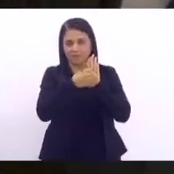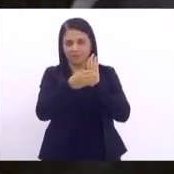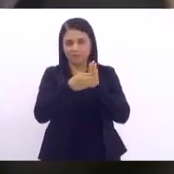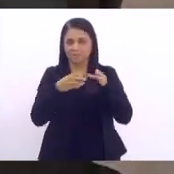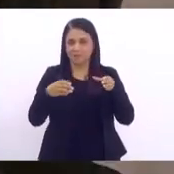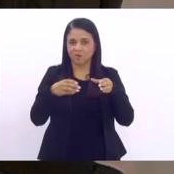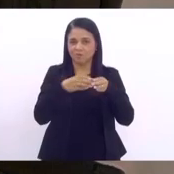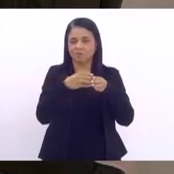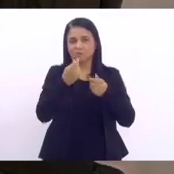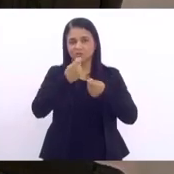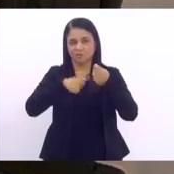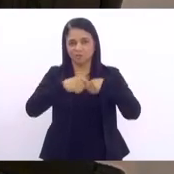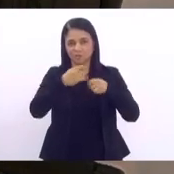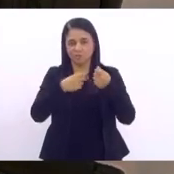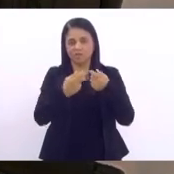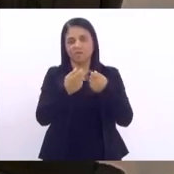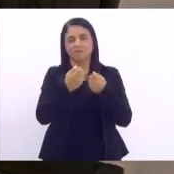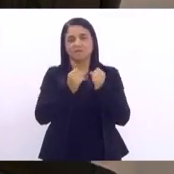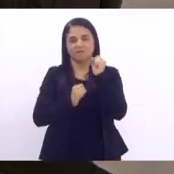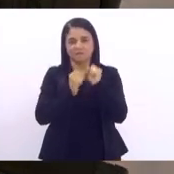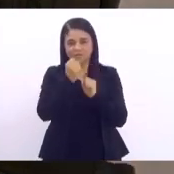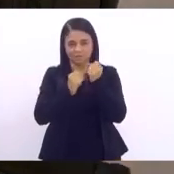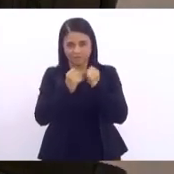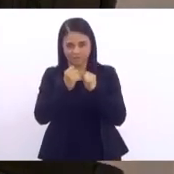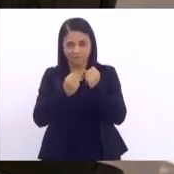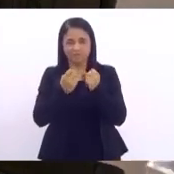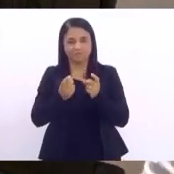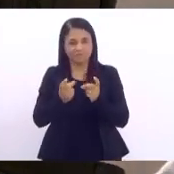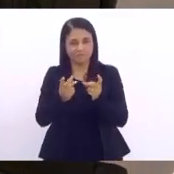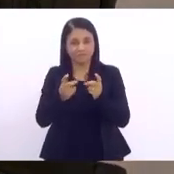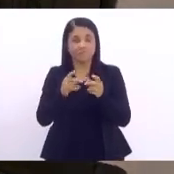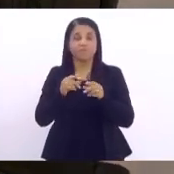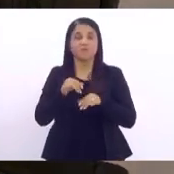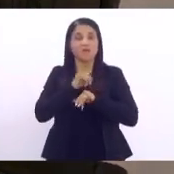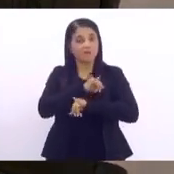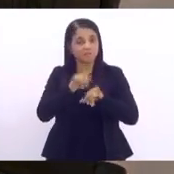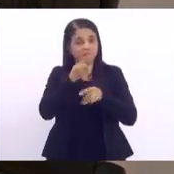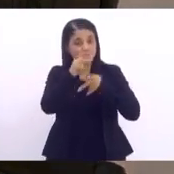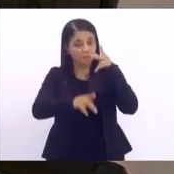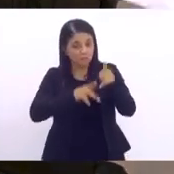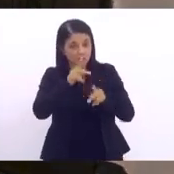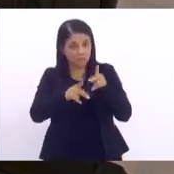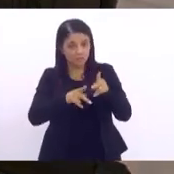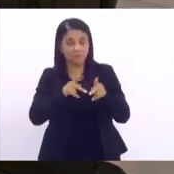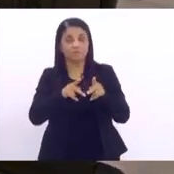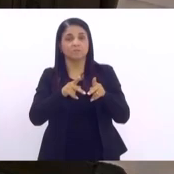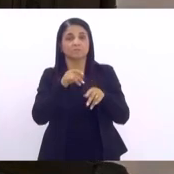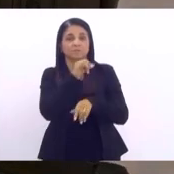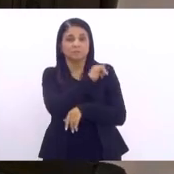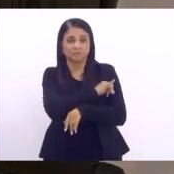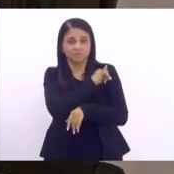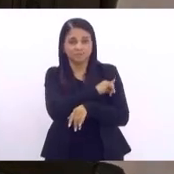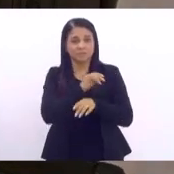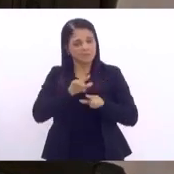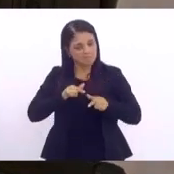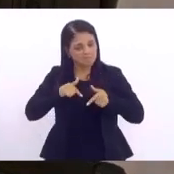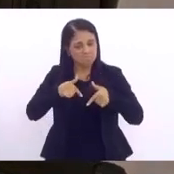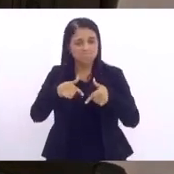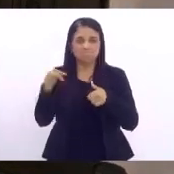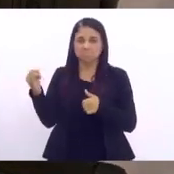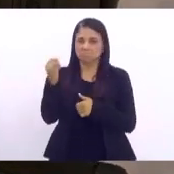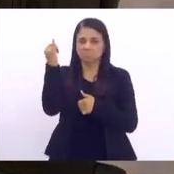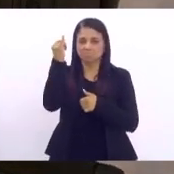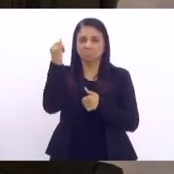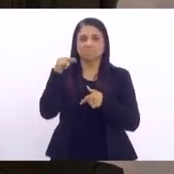venho dizer à população fluminense o quanto é importante a iniciativa desta casa, através da minha